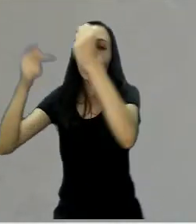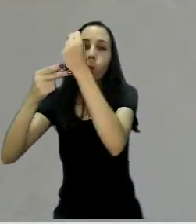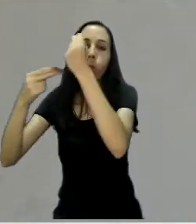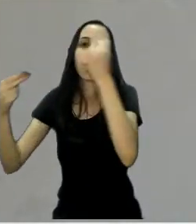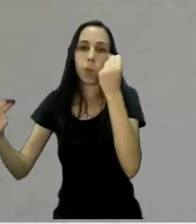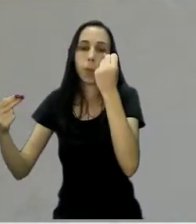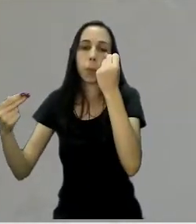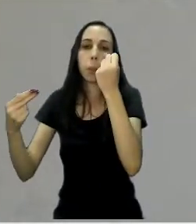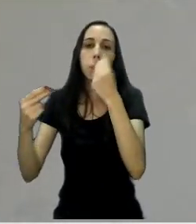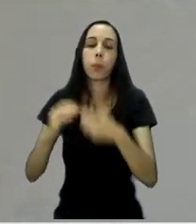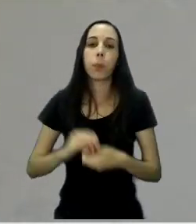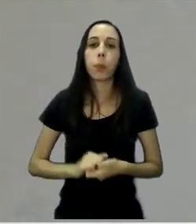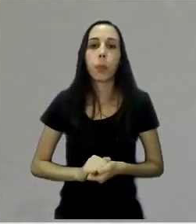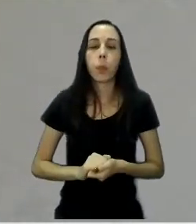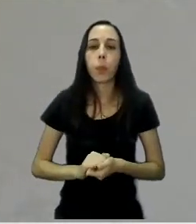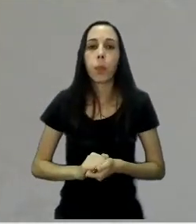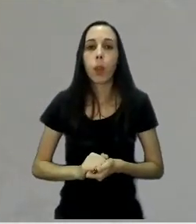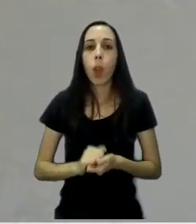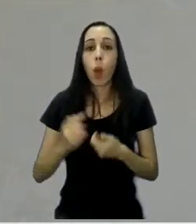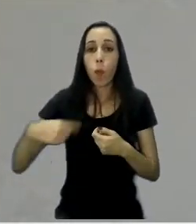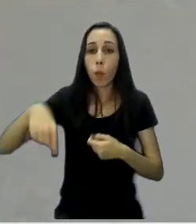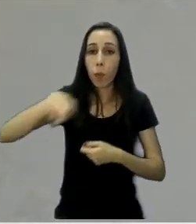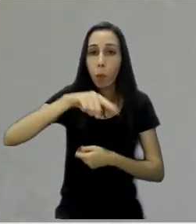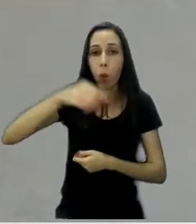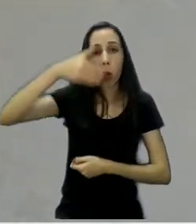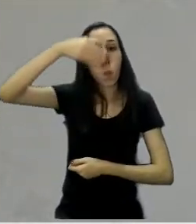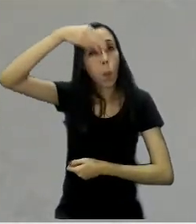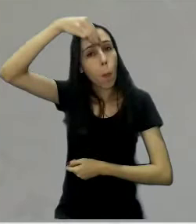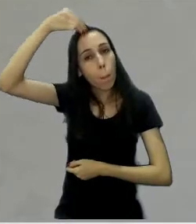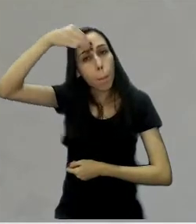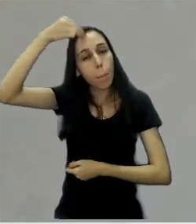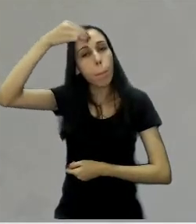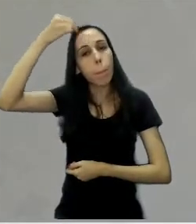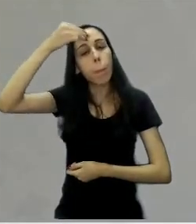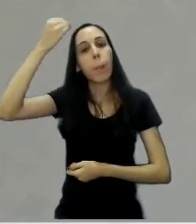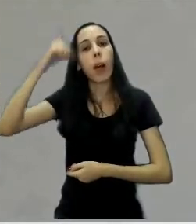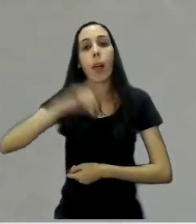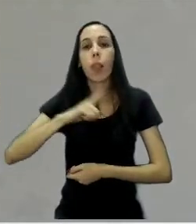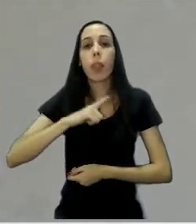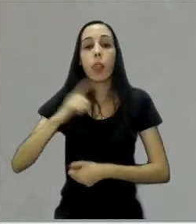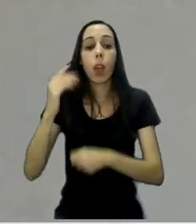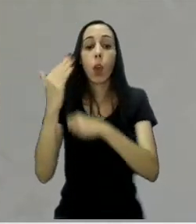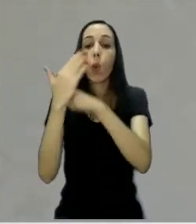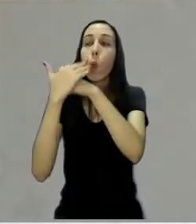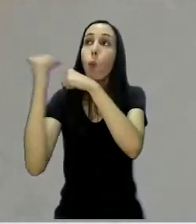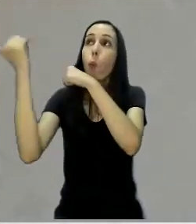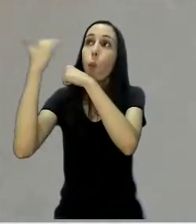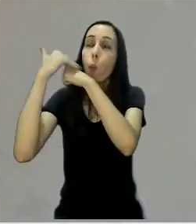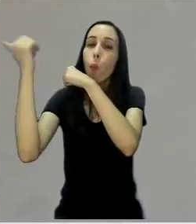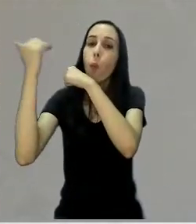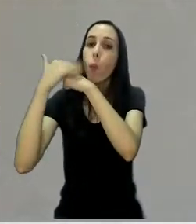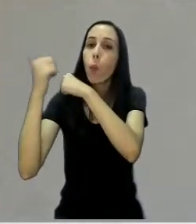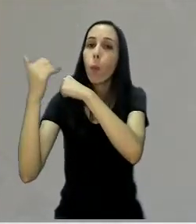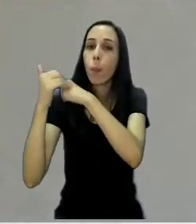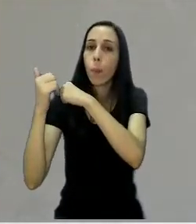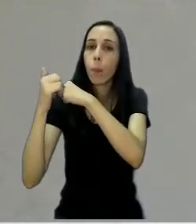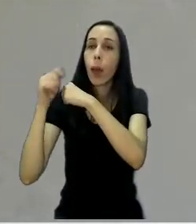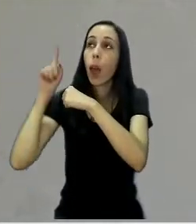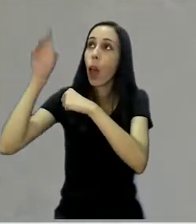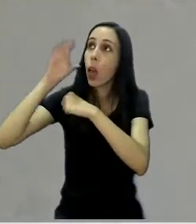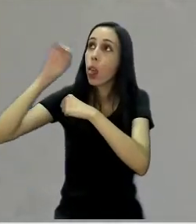será desligado nos céus. Como batizados, nós temos um chamado de